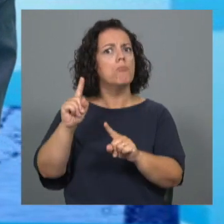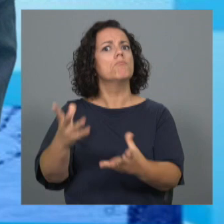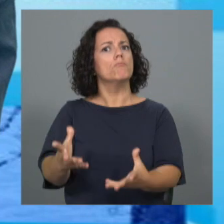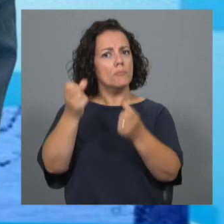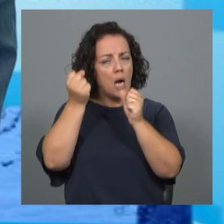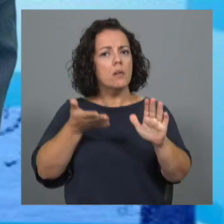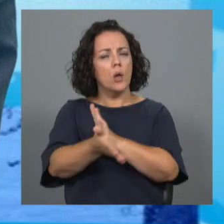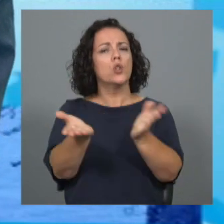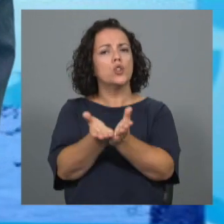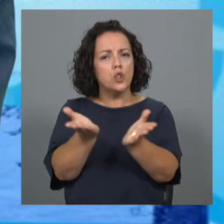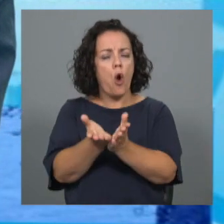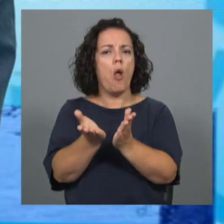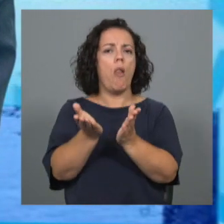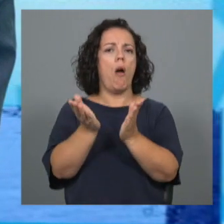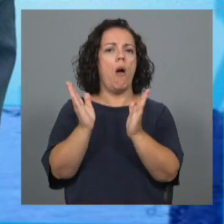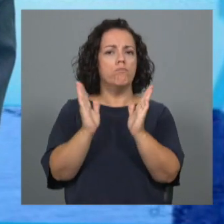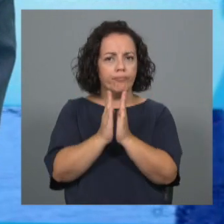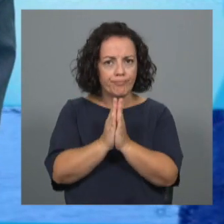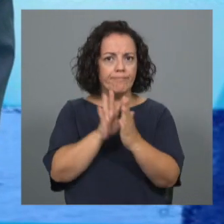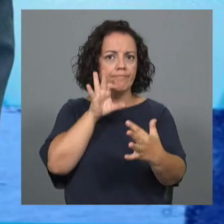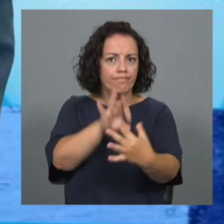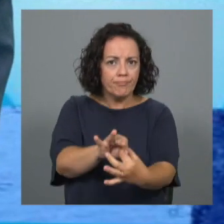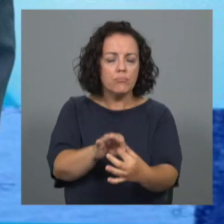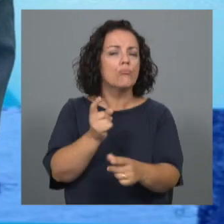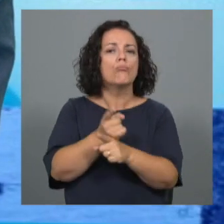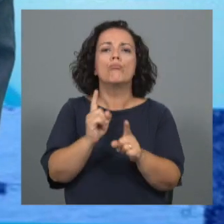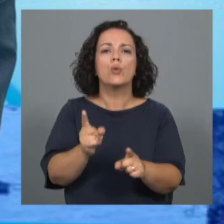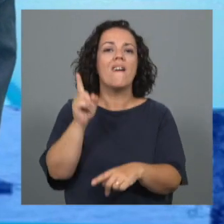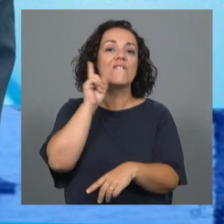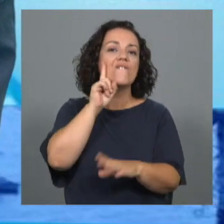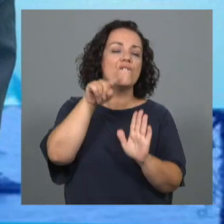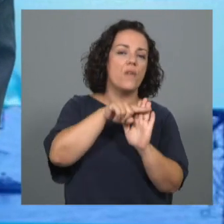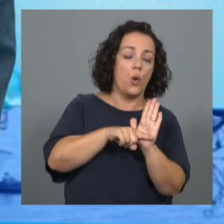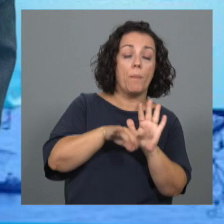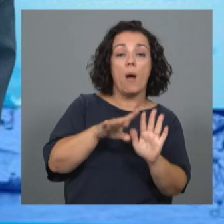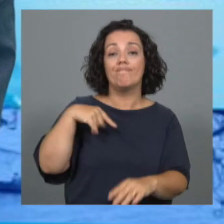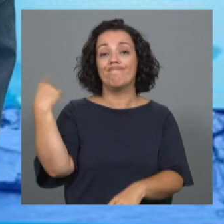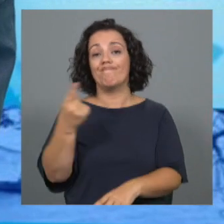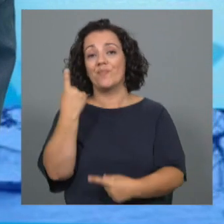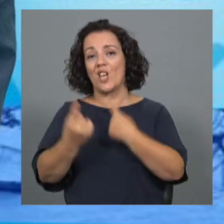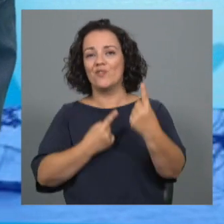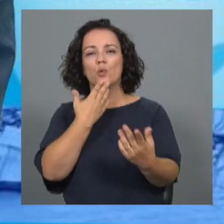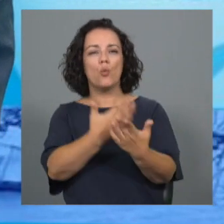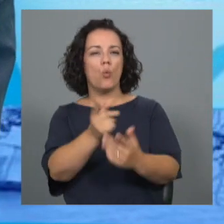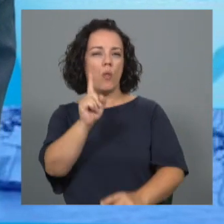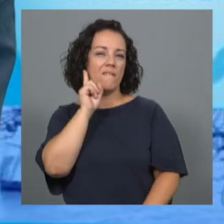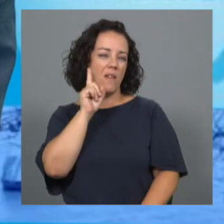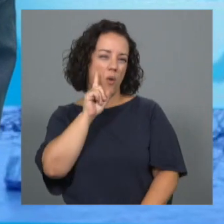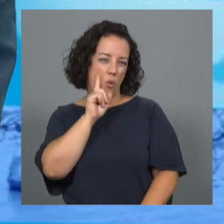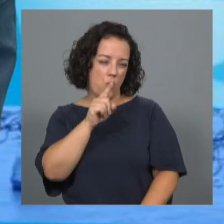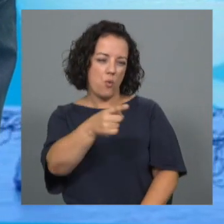são. É pena que nem sempre a escola católica seja valorizada convenientemente pelos